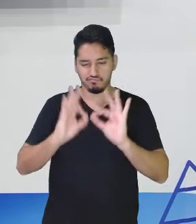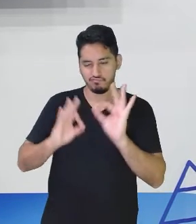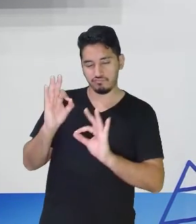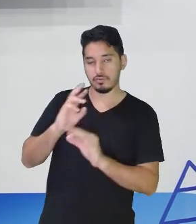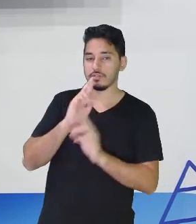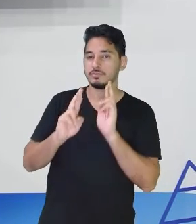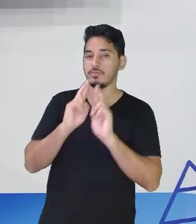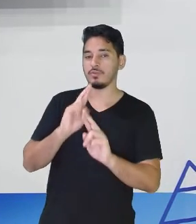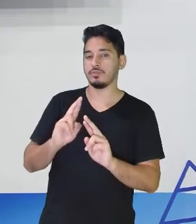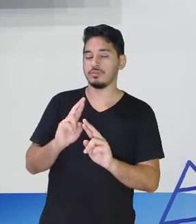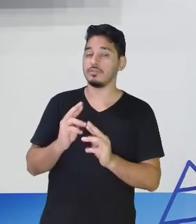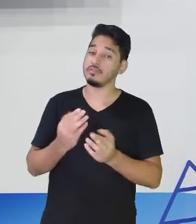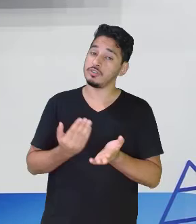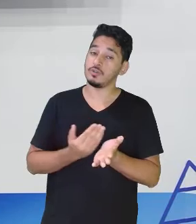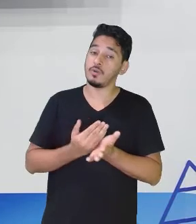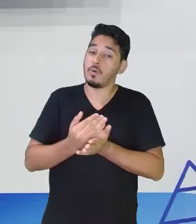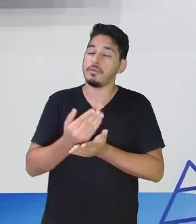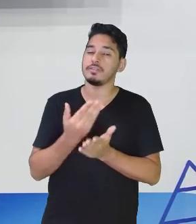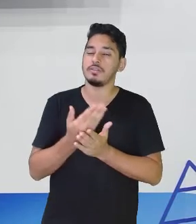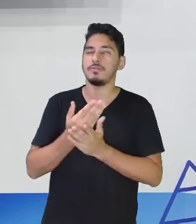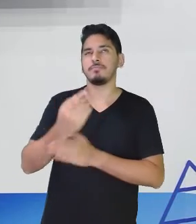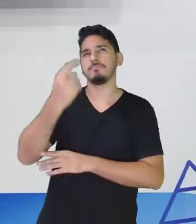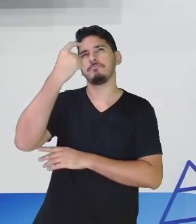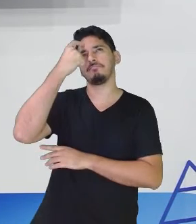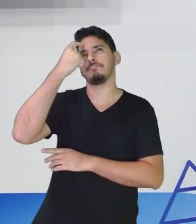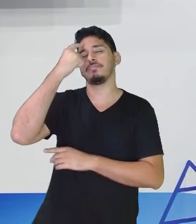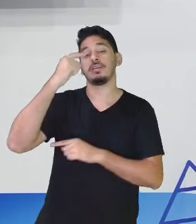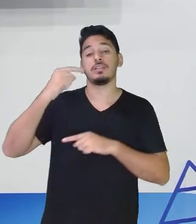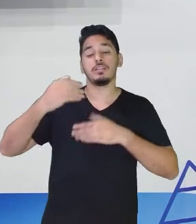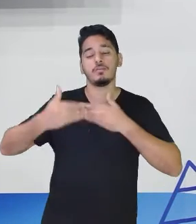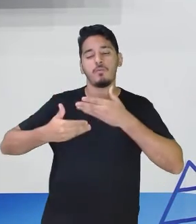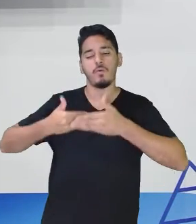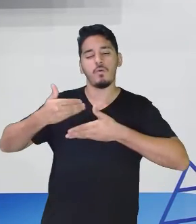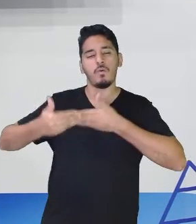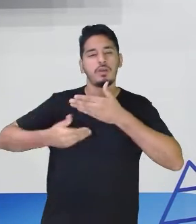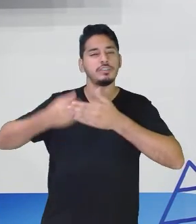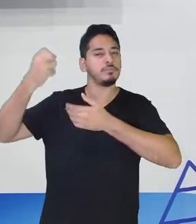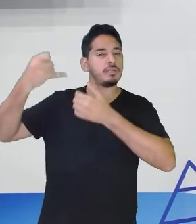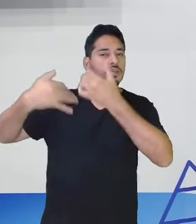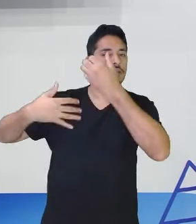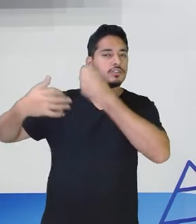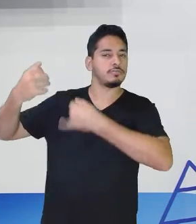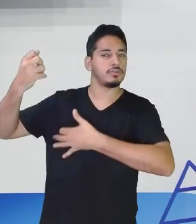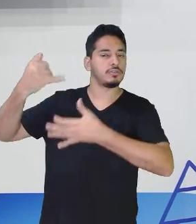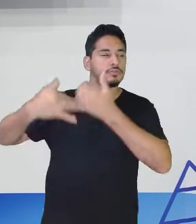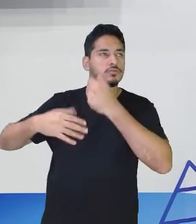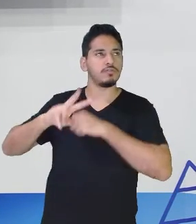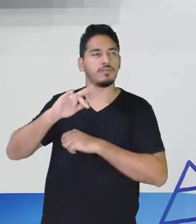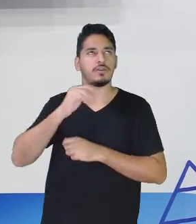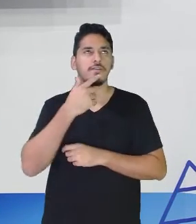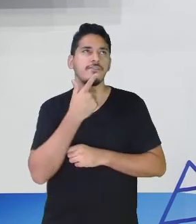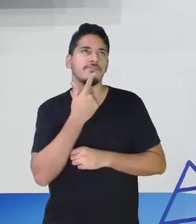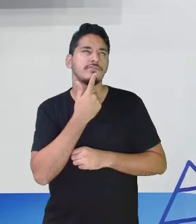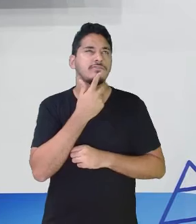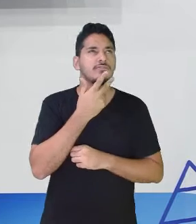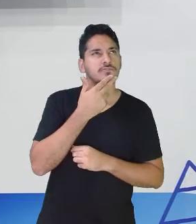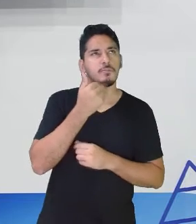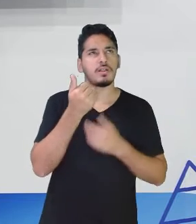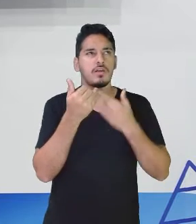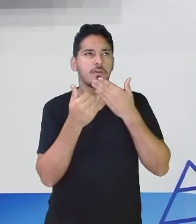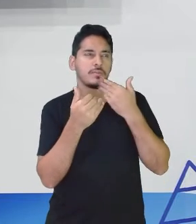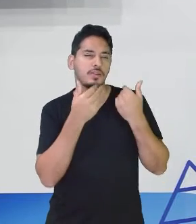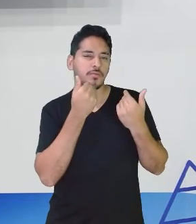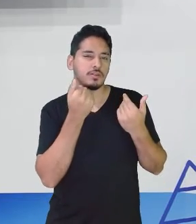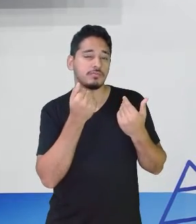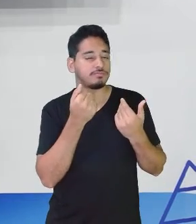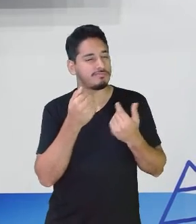a gente começa a aula com um pensamento e no decorrer das explicações, a gente vai aprimorando a nossa resposta. É essa